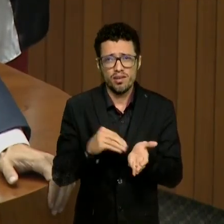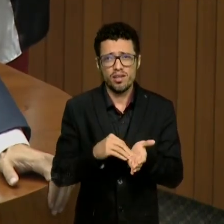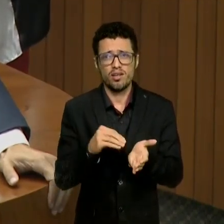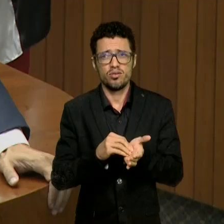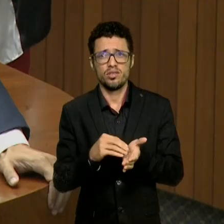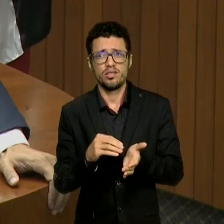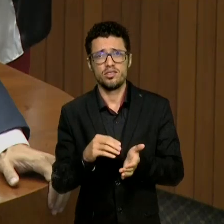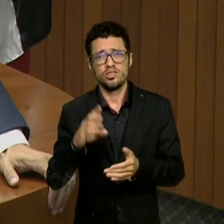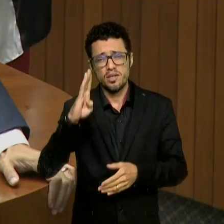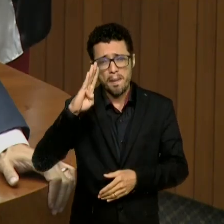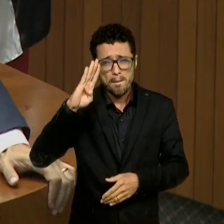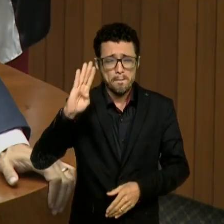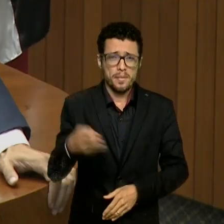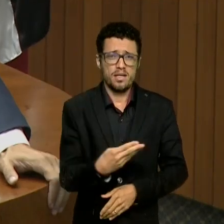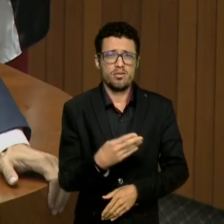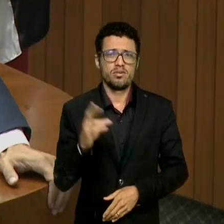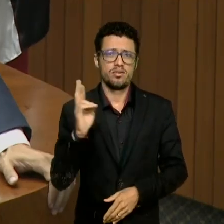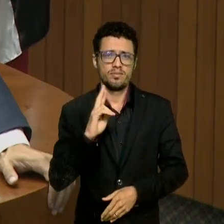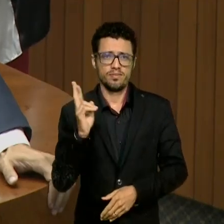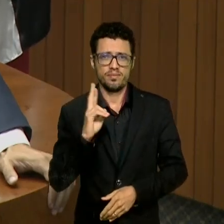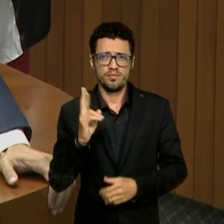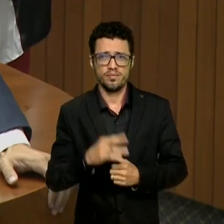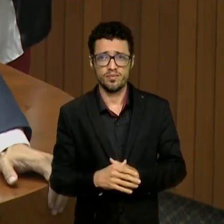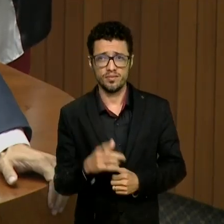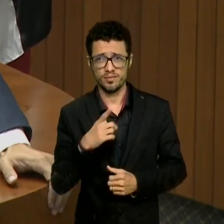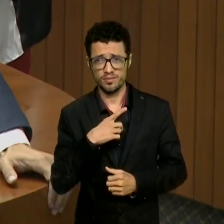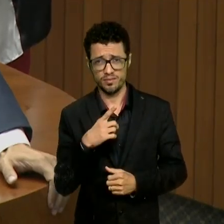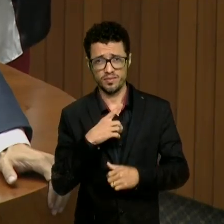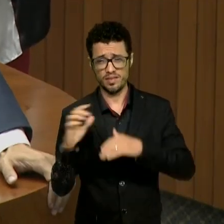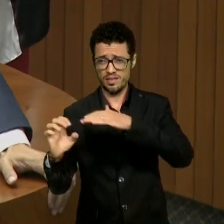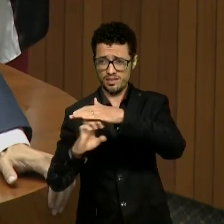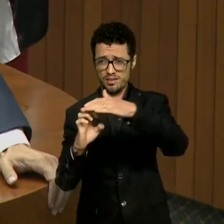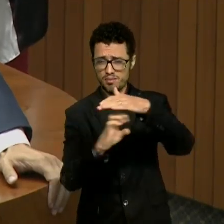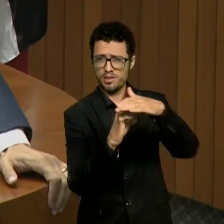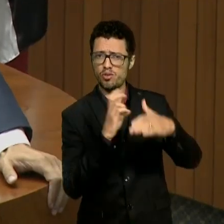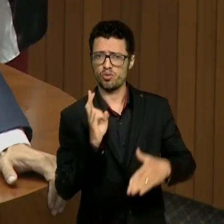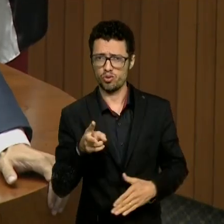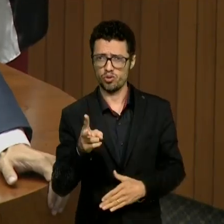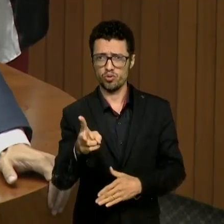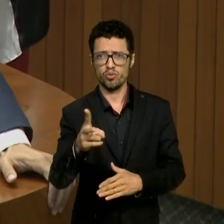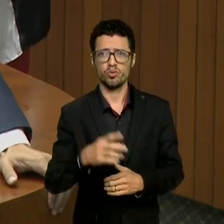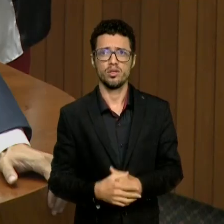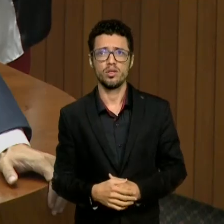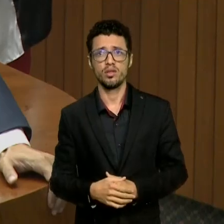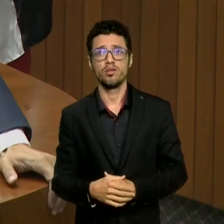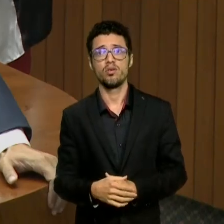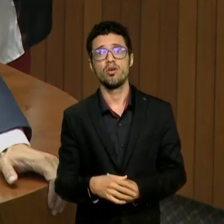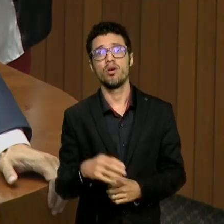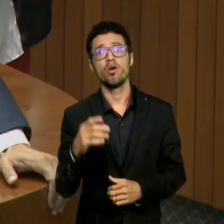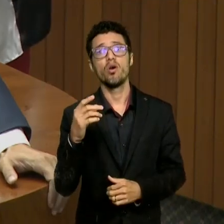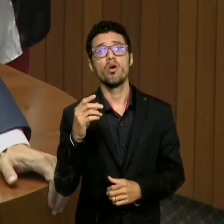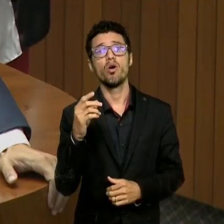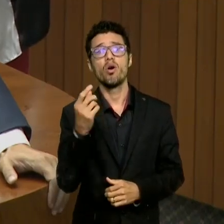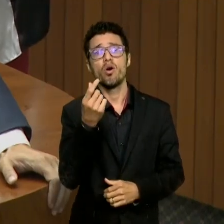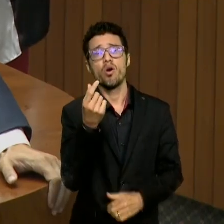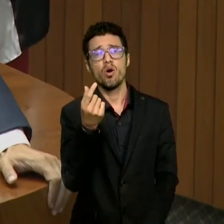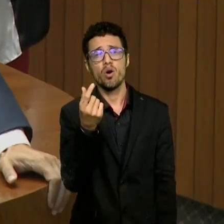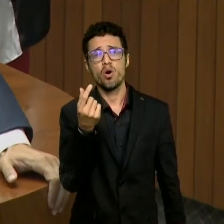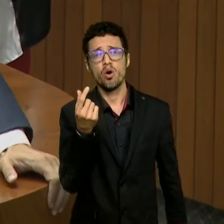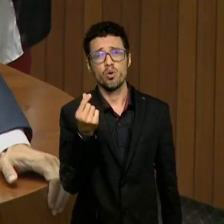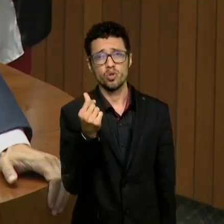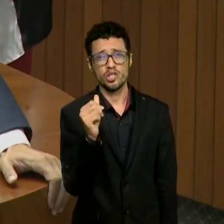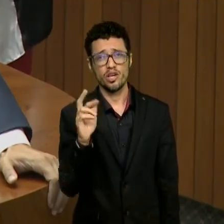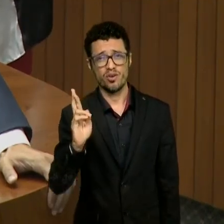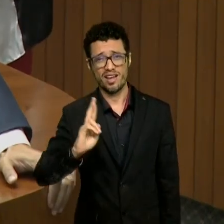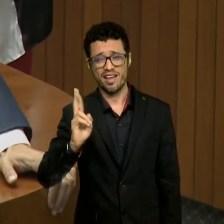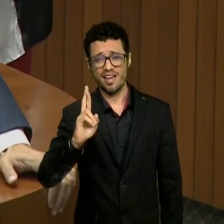rombo. Ou as empresas... Então, aí, o dólar, o real é a moeda que mais se desvalorizou na América Latina.